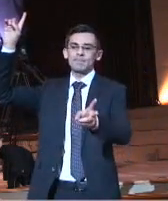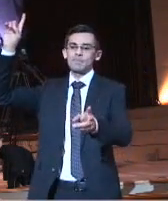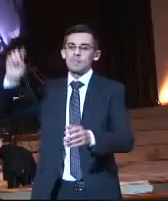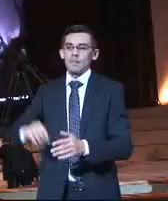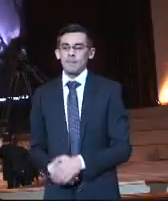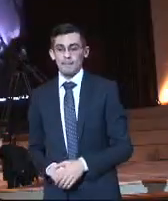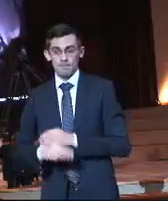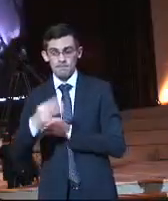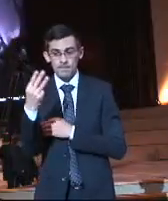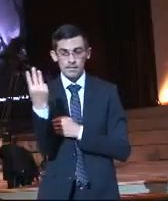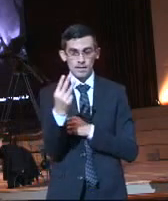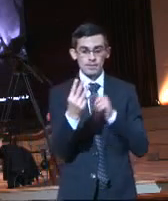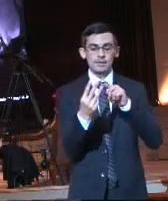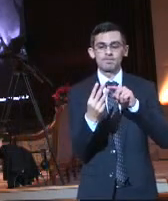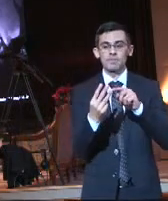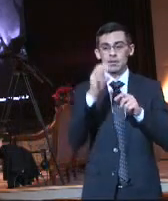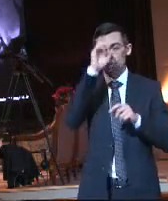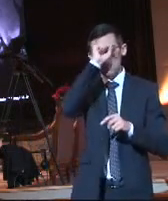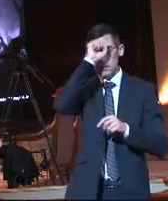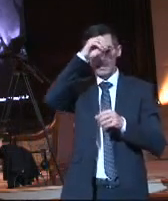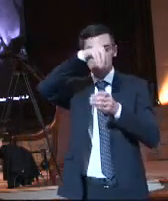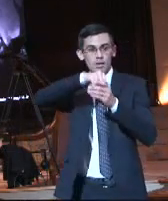coisa que eu aprendi nesse livro de Jó,